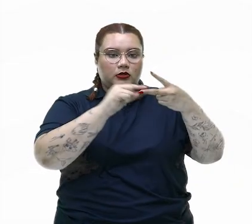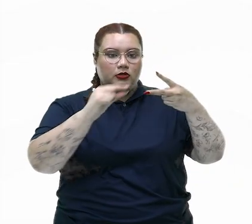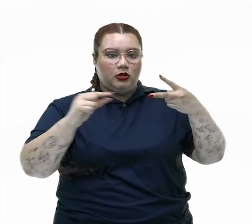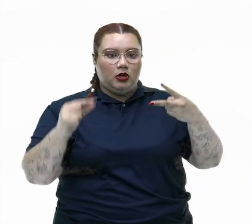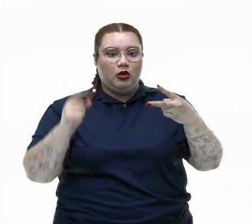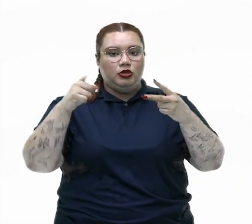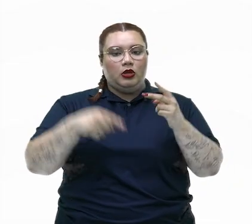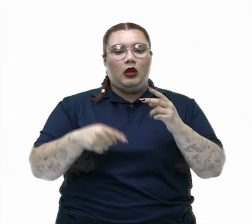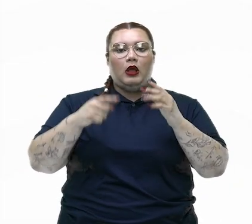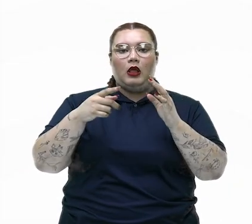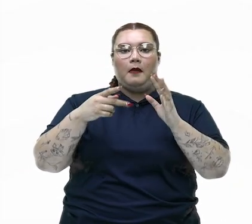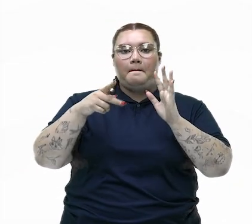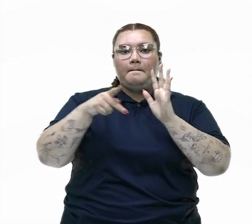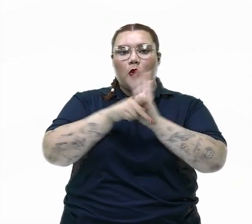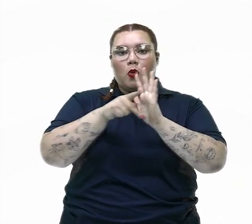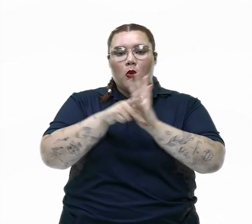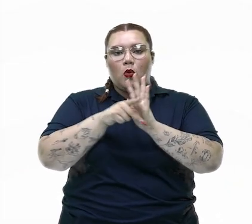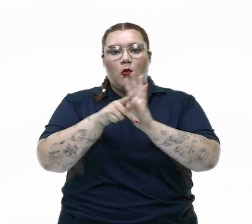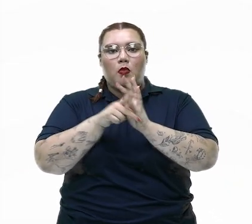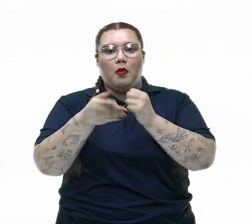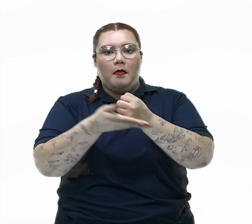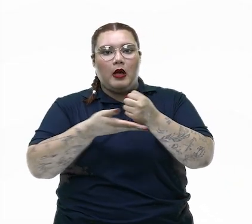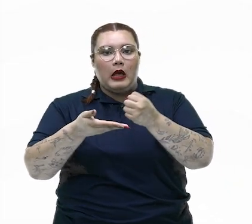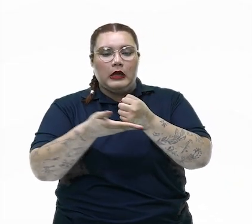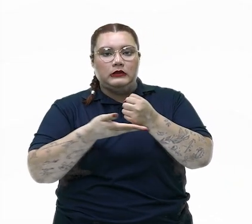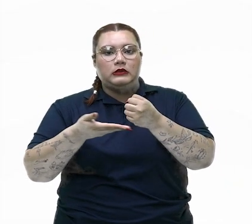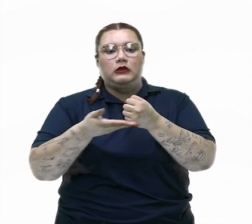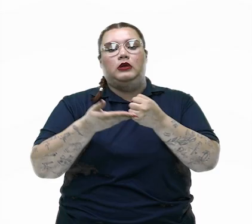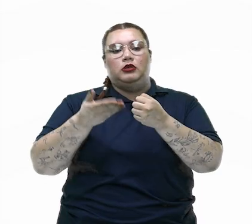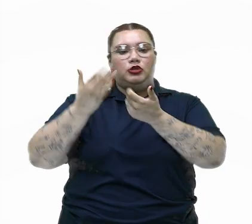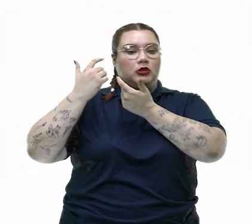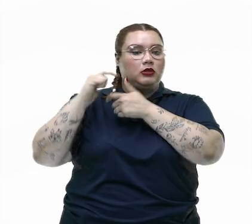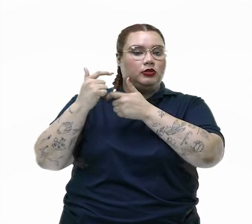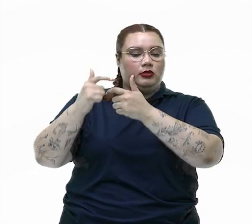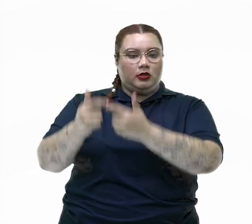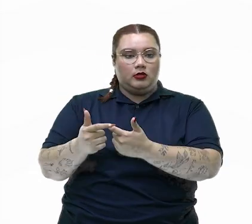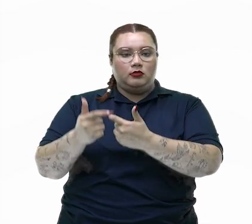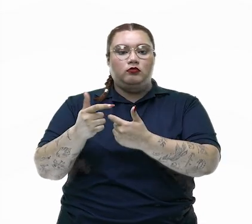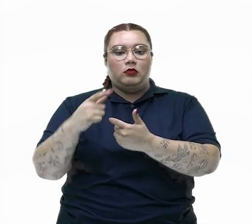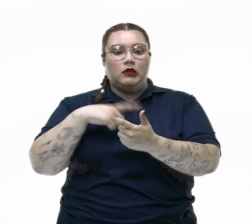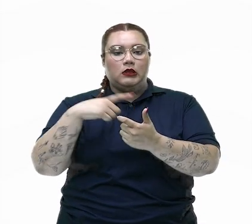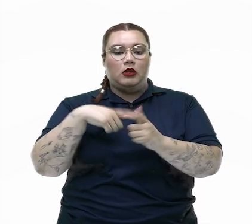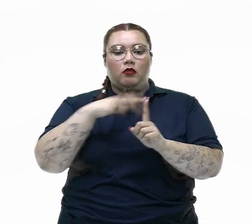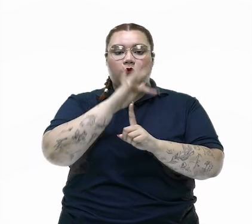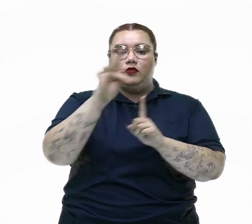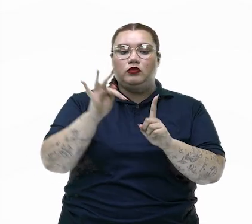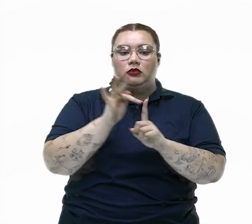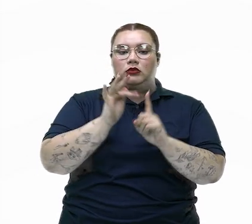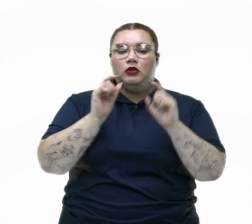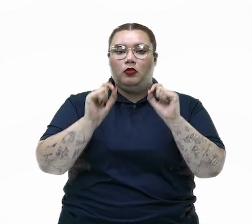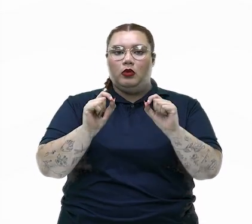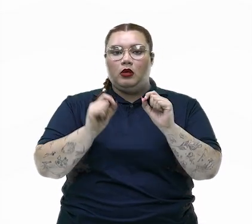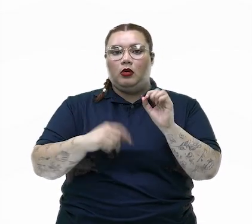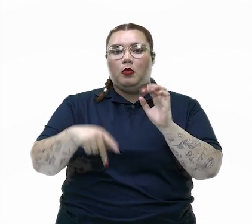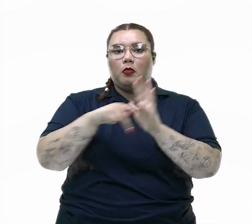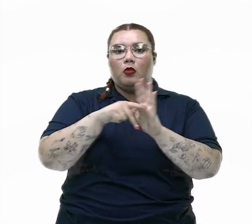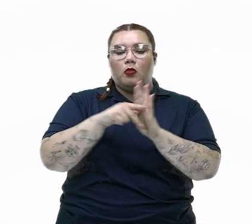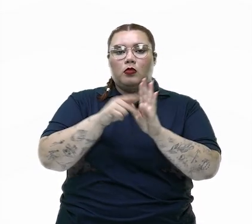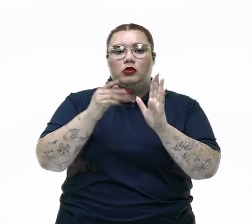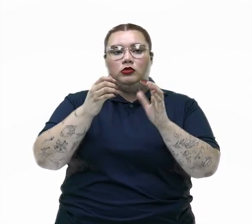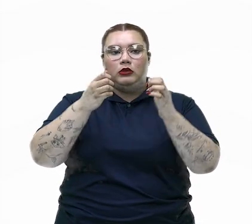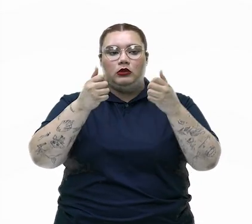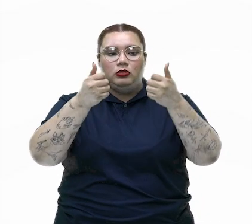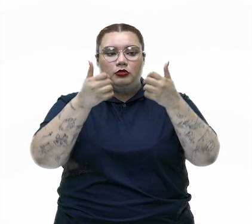eles são as unidades básicas de hereditariedade responsáveis por determinar